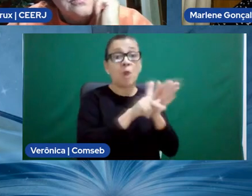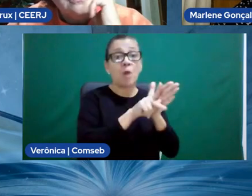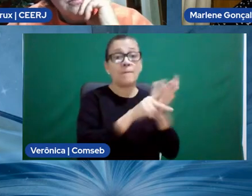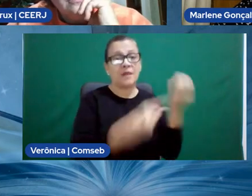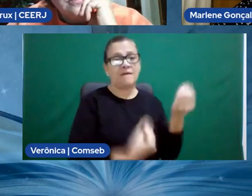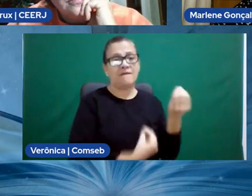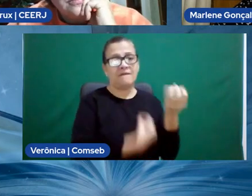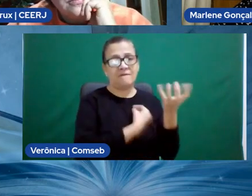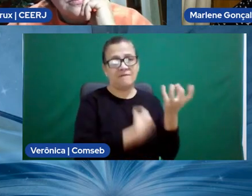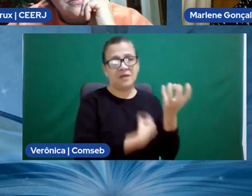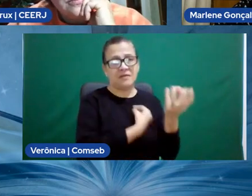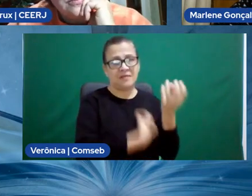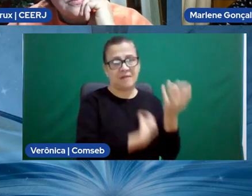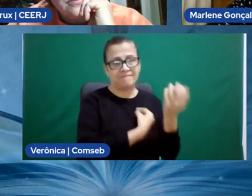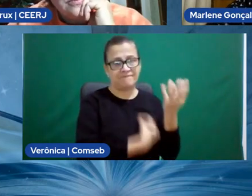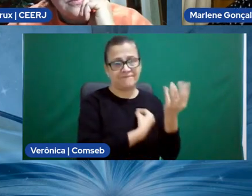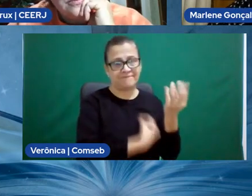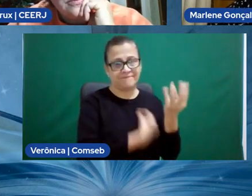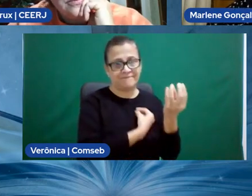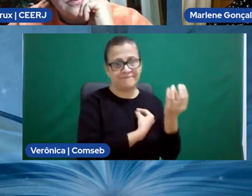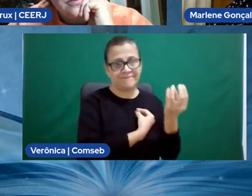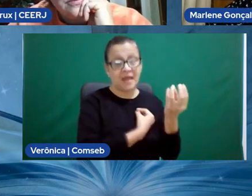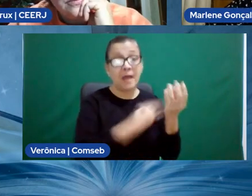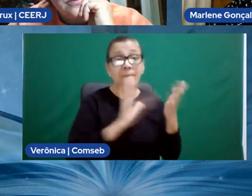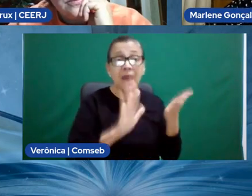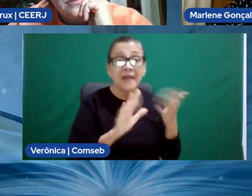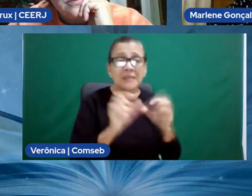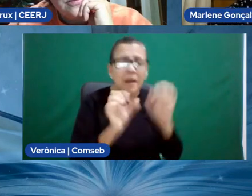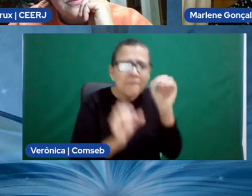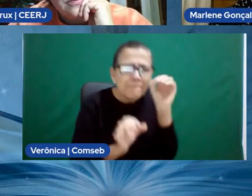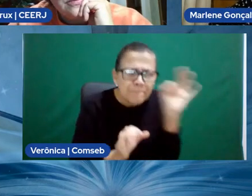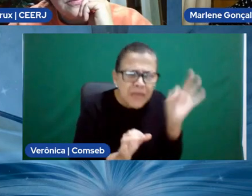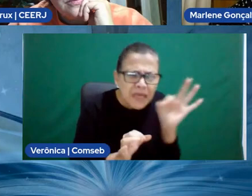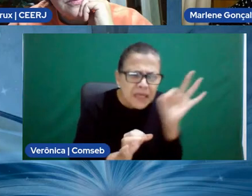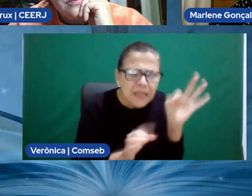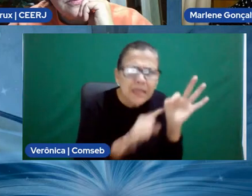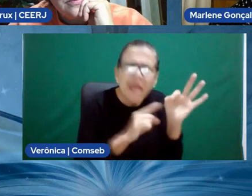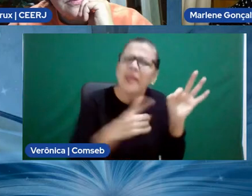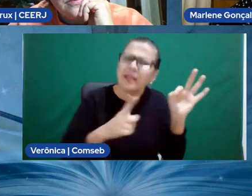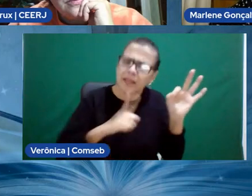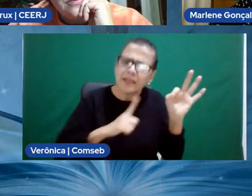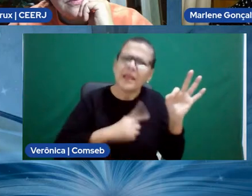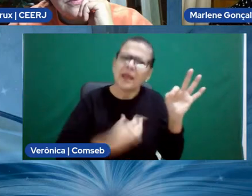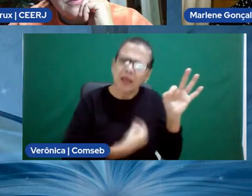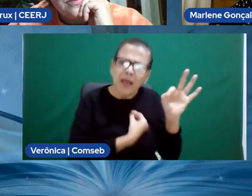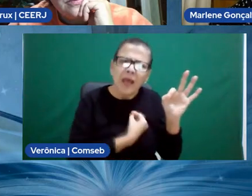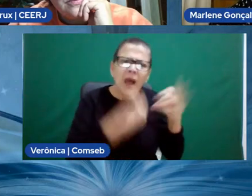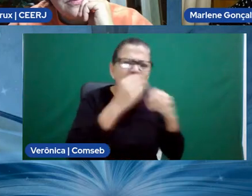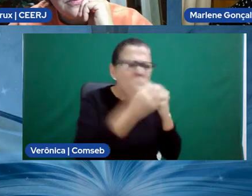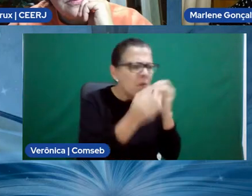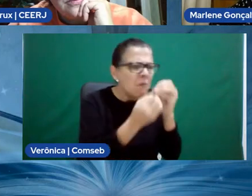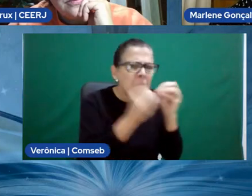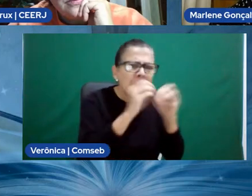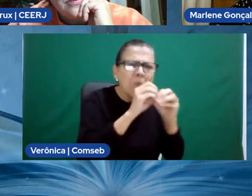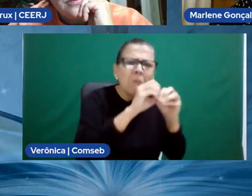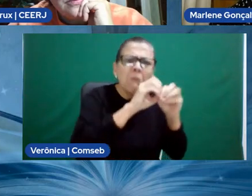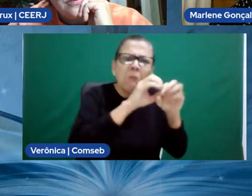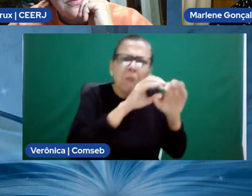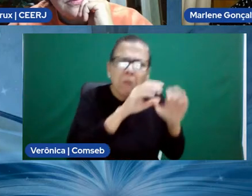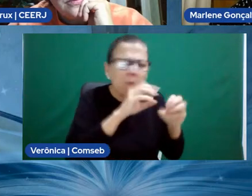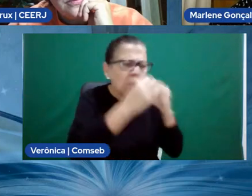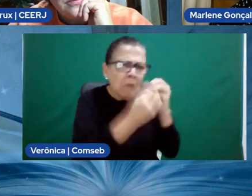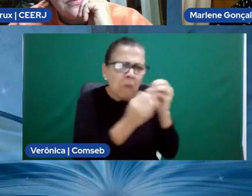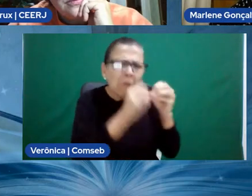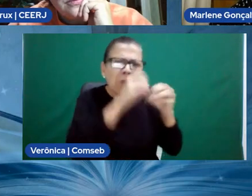vitalidade. Agora, quão pequeno é esse ser para ter essa vitalidade? A nível de moléculas? Alguns acham que sim, que talvez